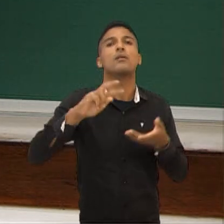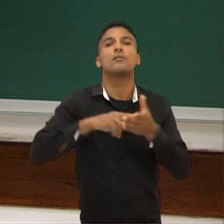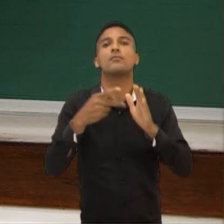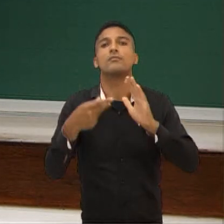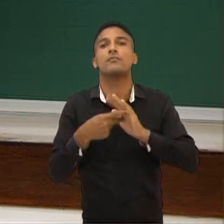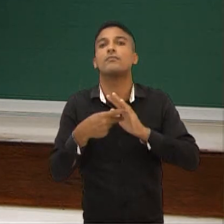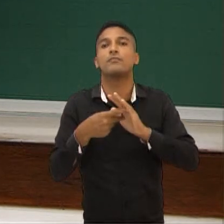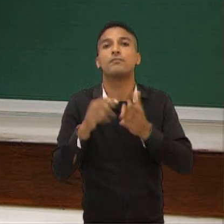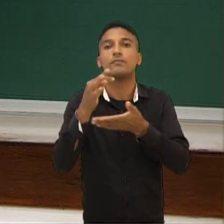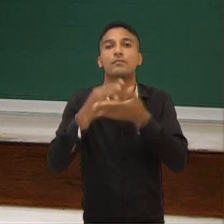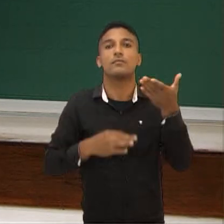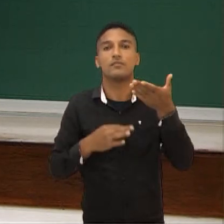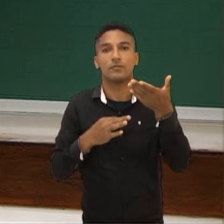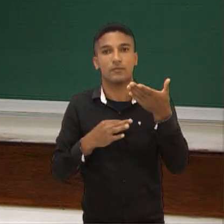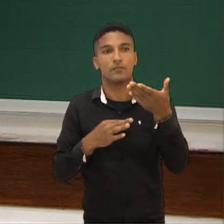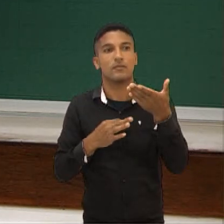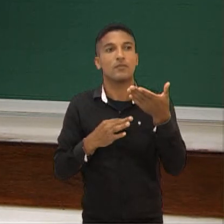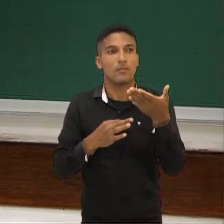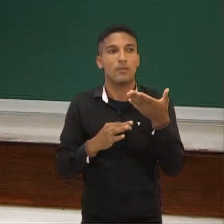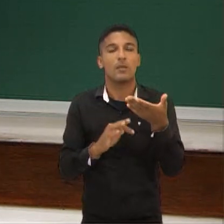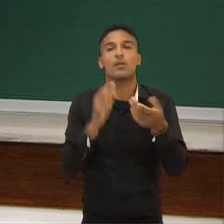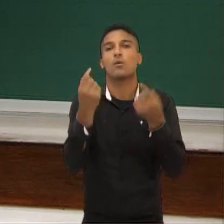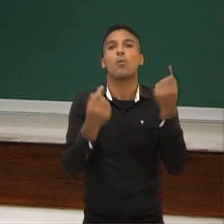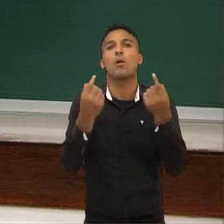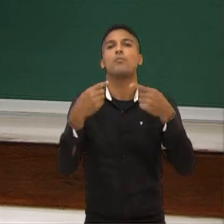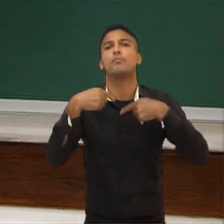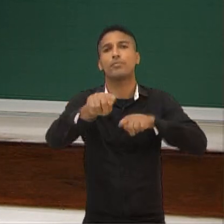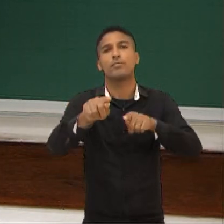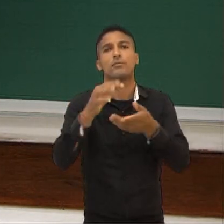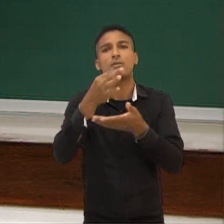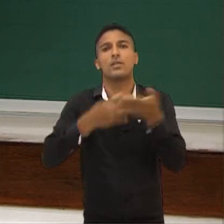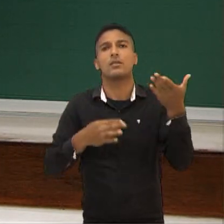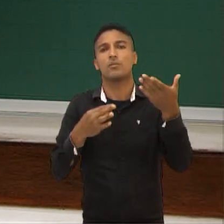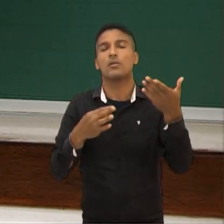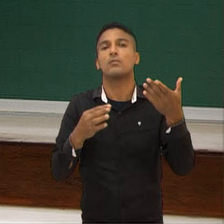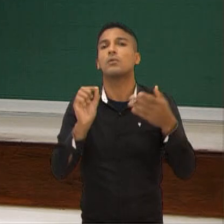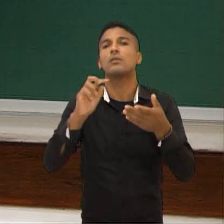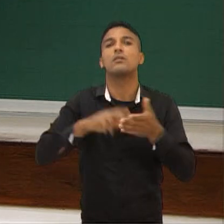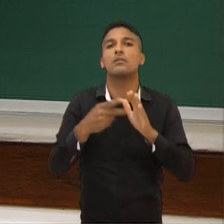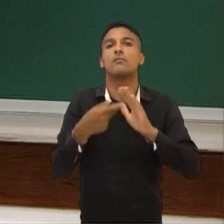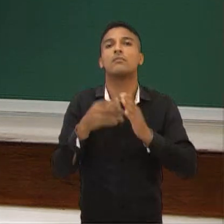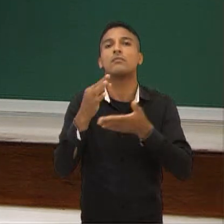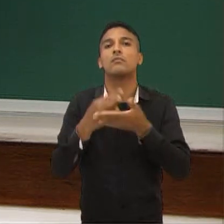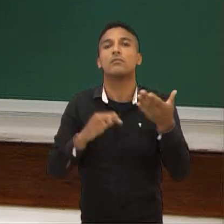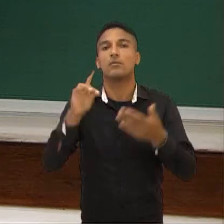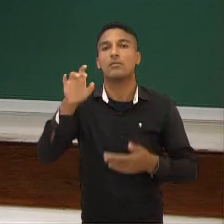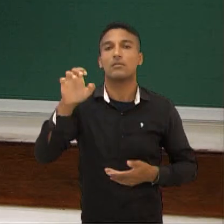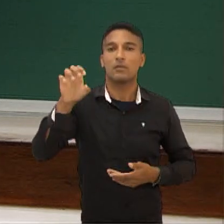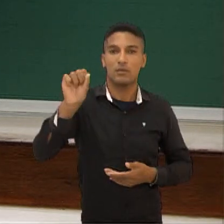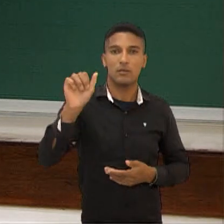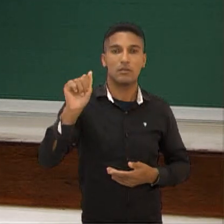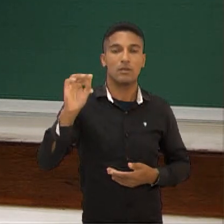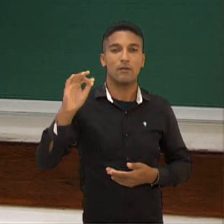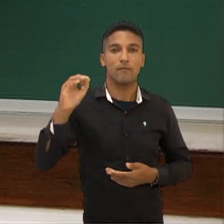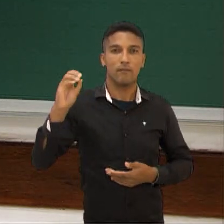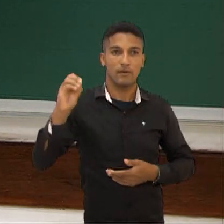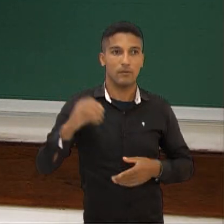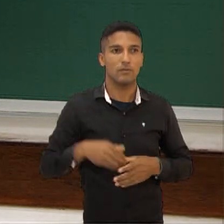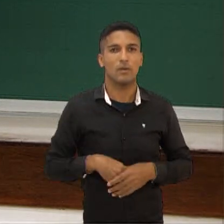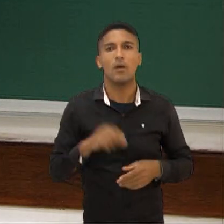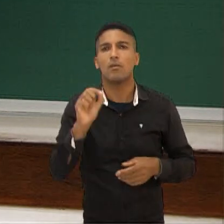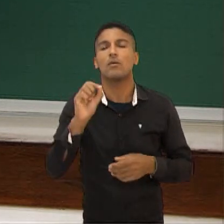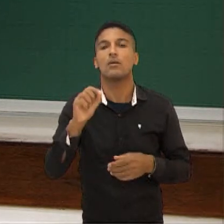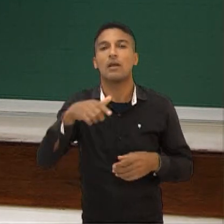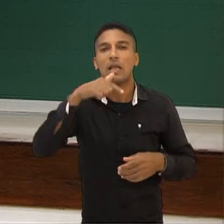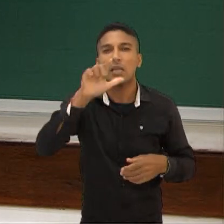texto aponta em relação a esse desafio? Qual é o desafio que ele aponta, né? Letra A, delinear o quantitativo de línguas